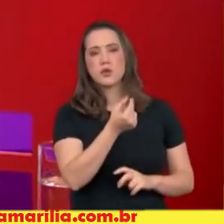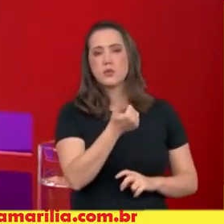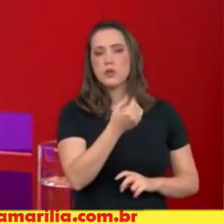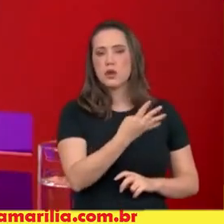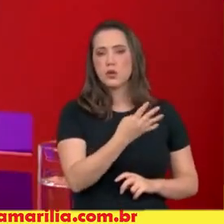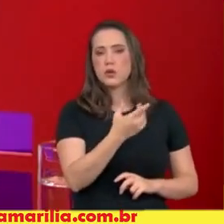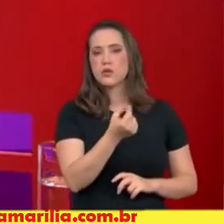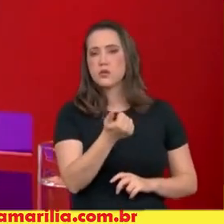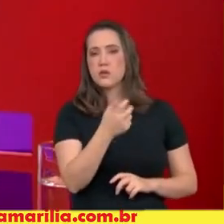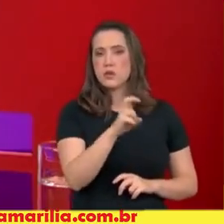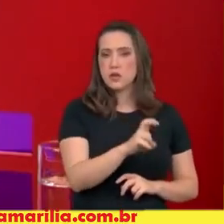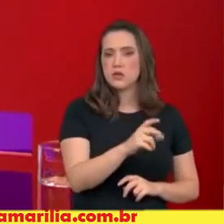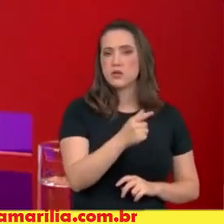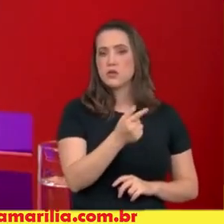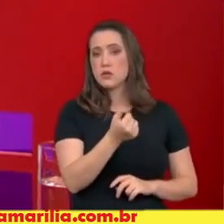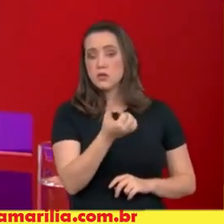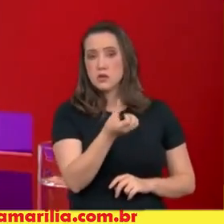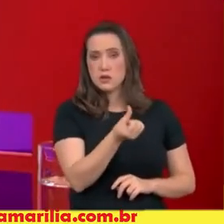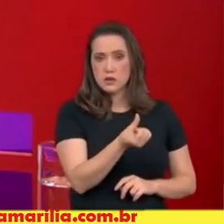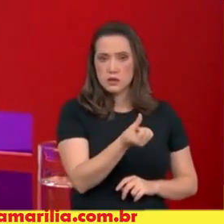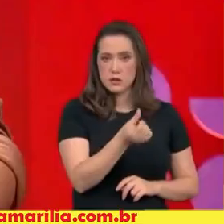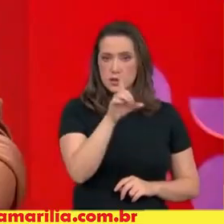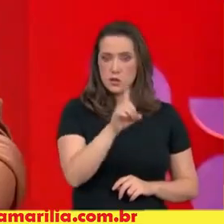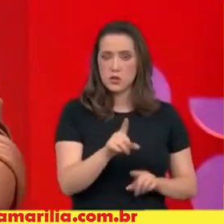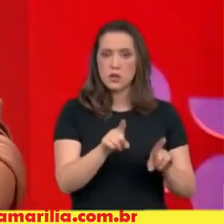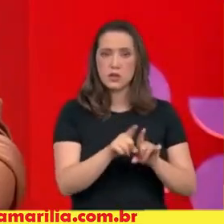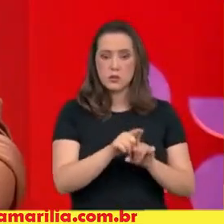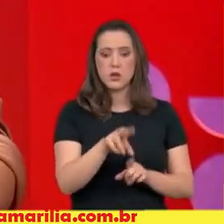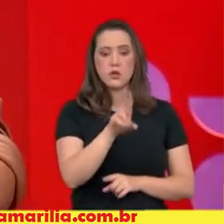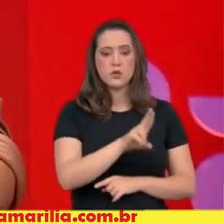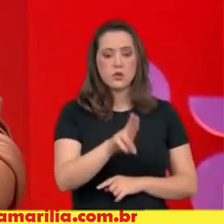que a direita também pode usar a internet. Havia a esperança